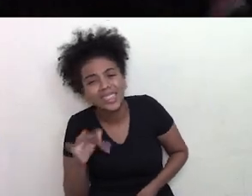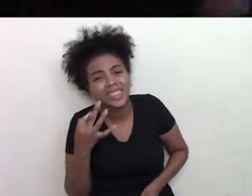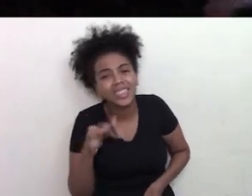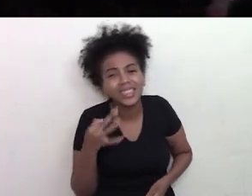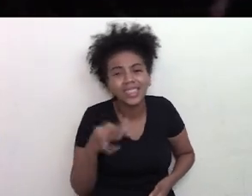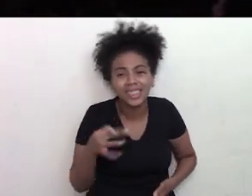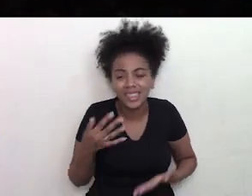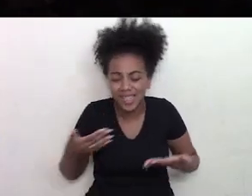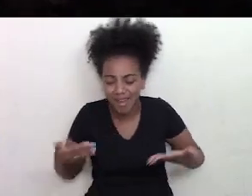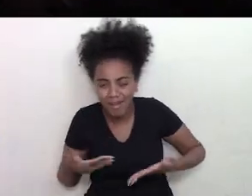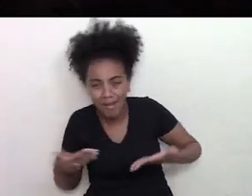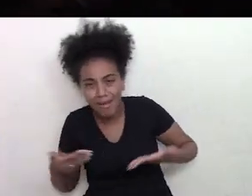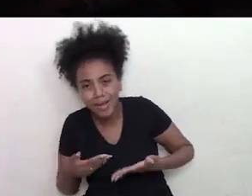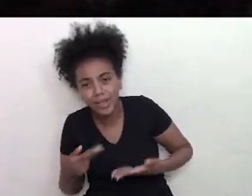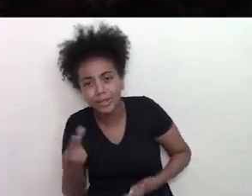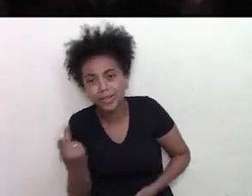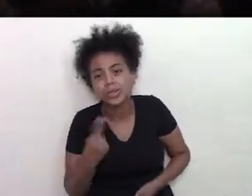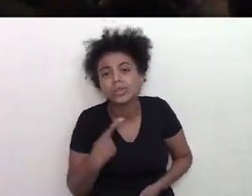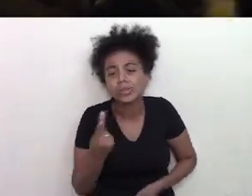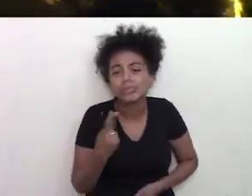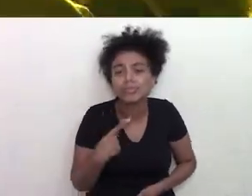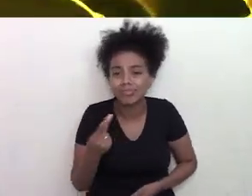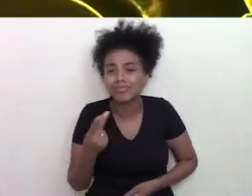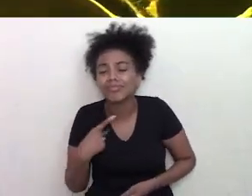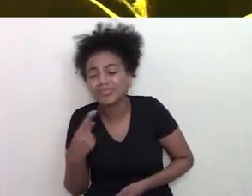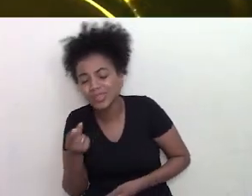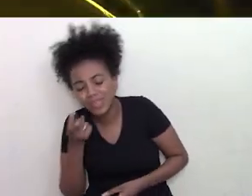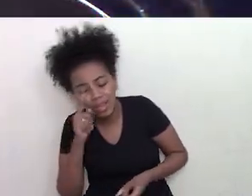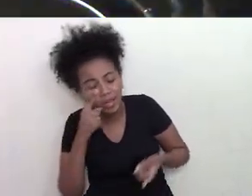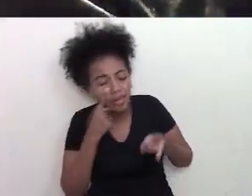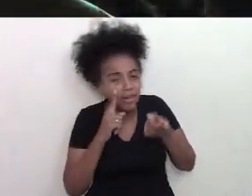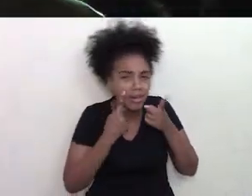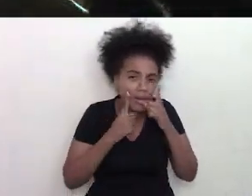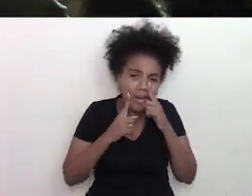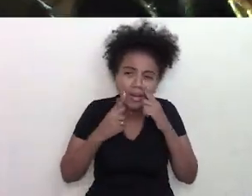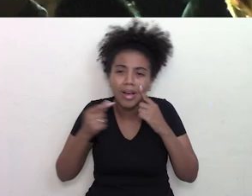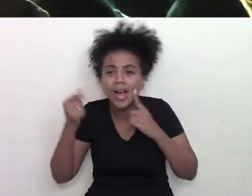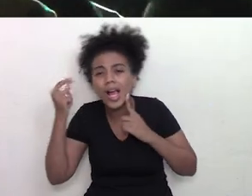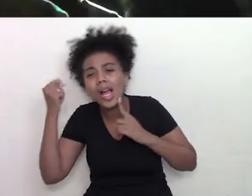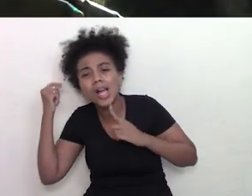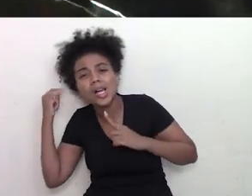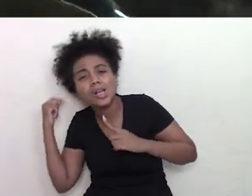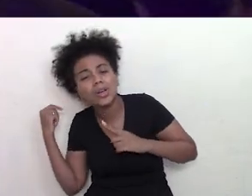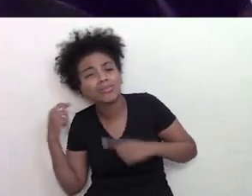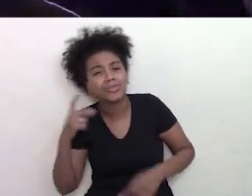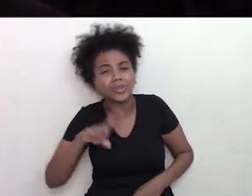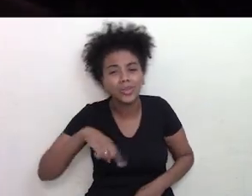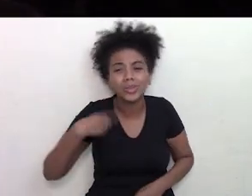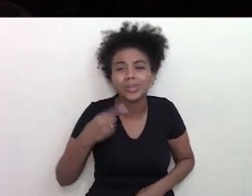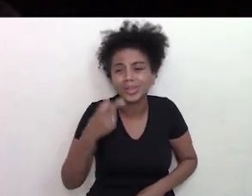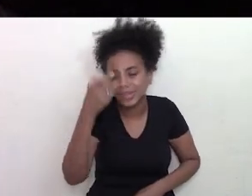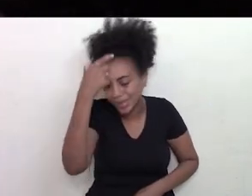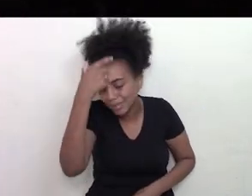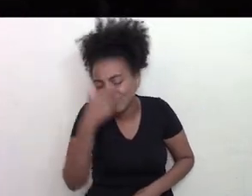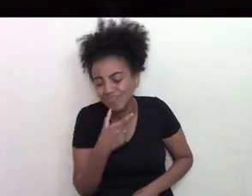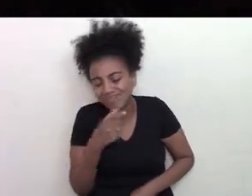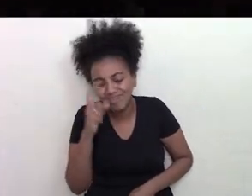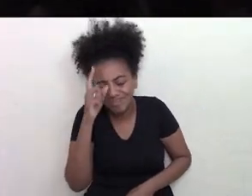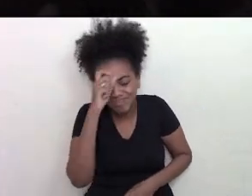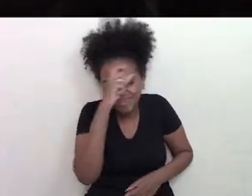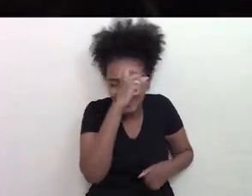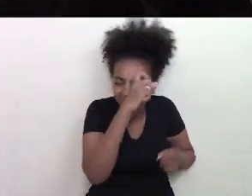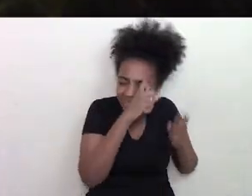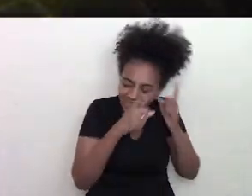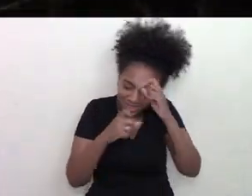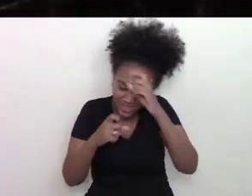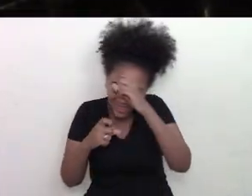feridas em você, também em mim. Me fez chorar ao se entregar a outra alguém. Sinto saudades, mas eu vou seguir